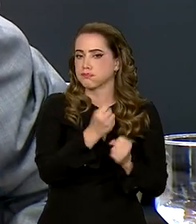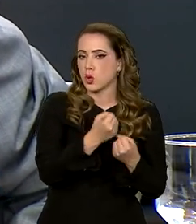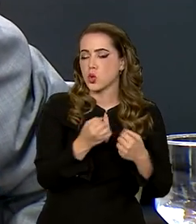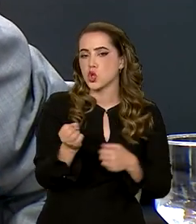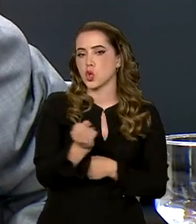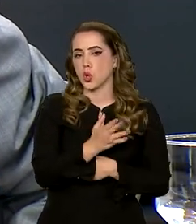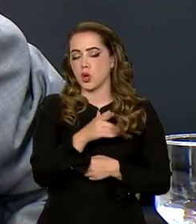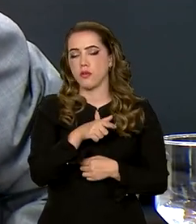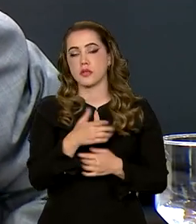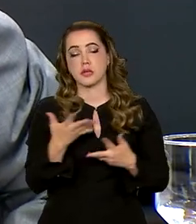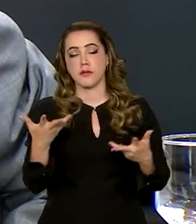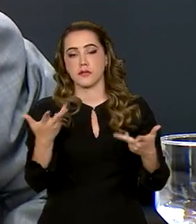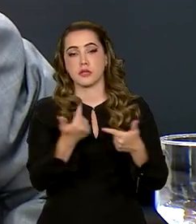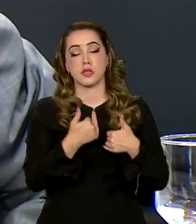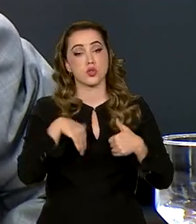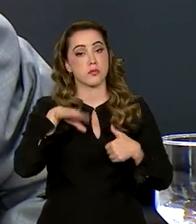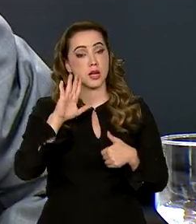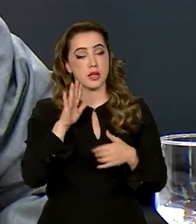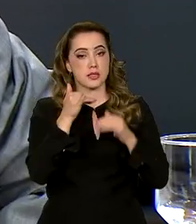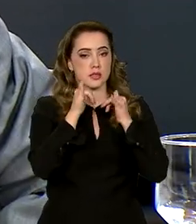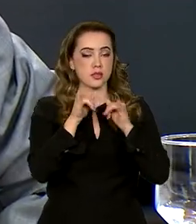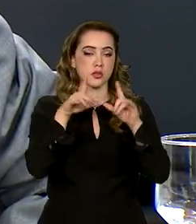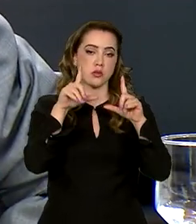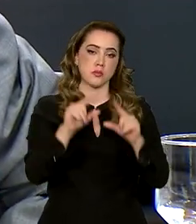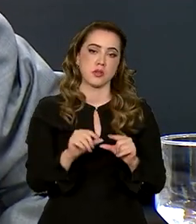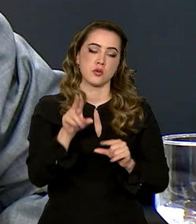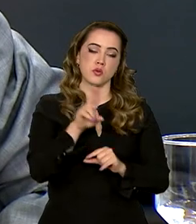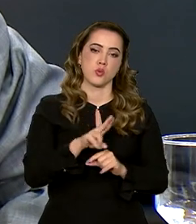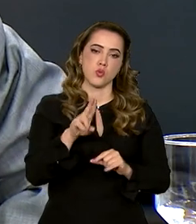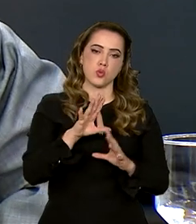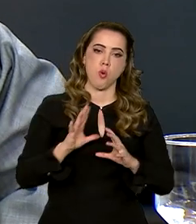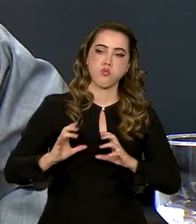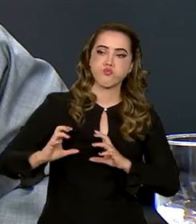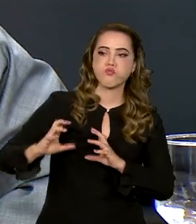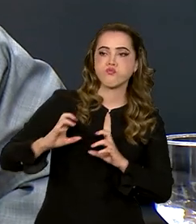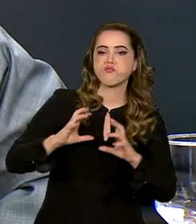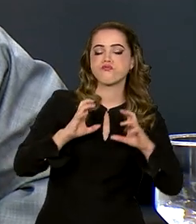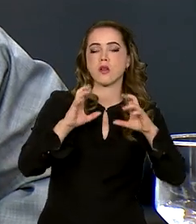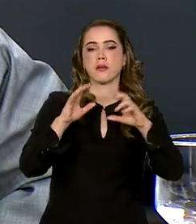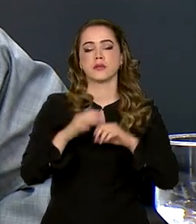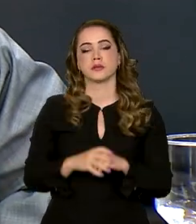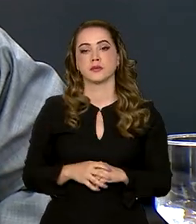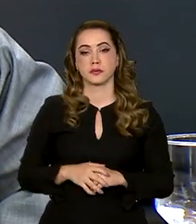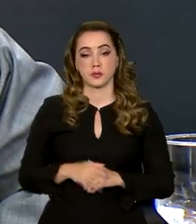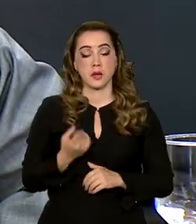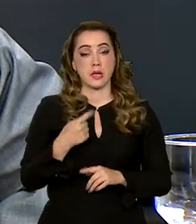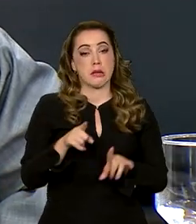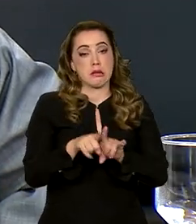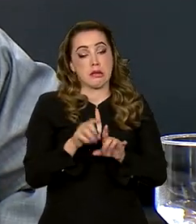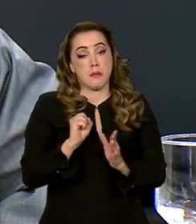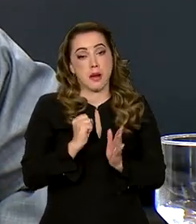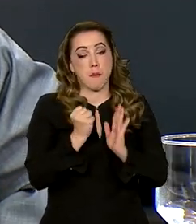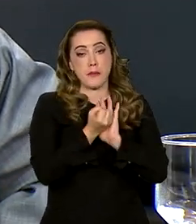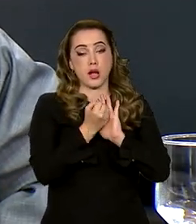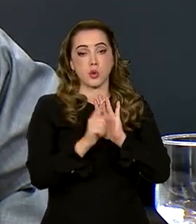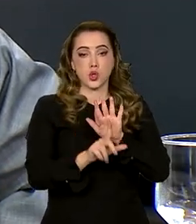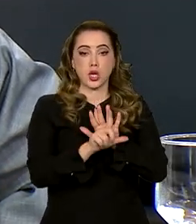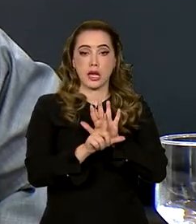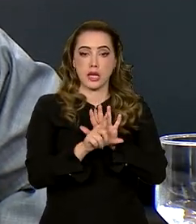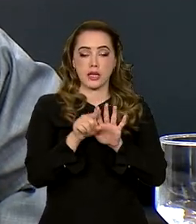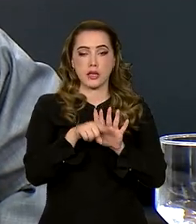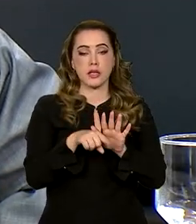eficiência energética e menor emissão, também em discussão o marco regulatório